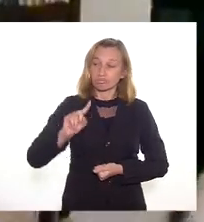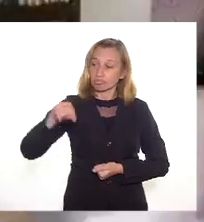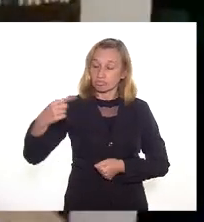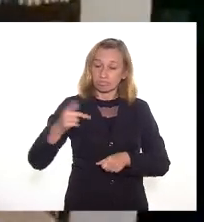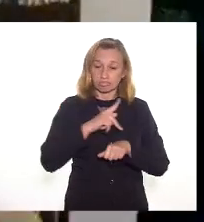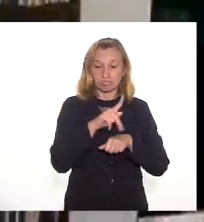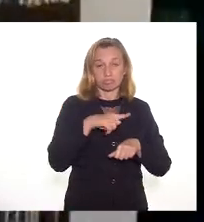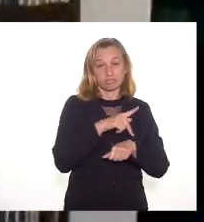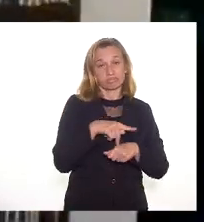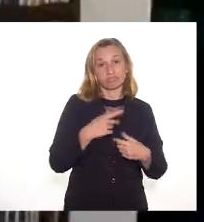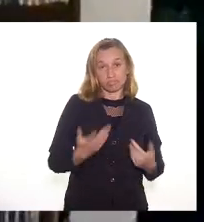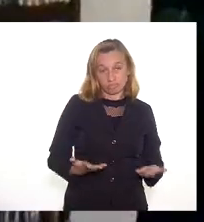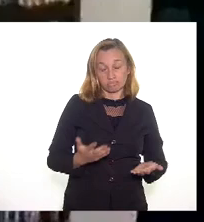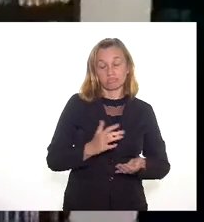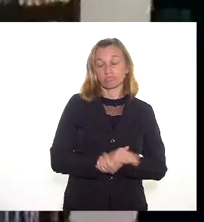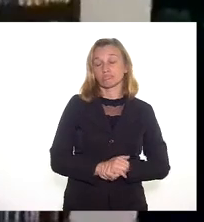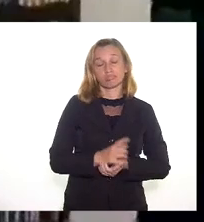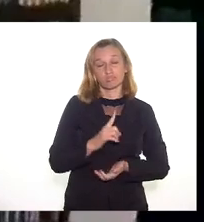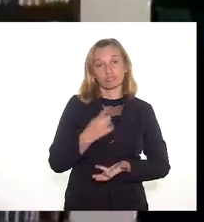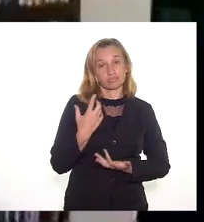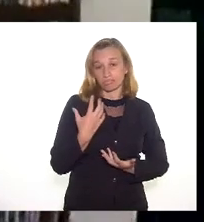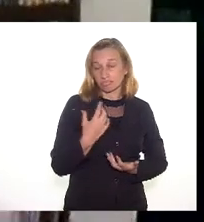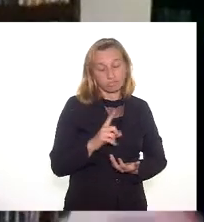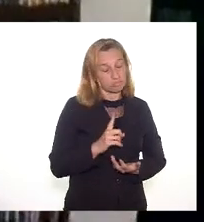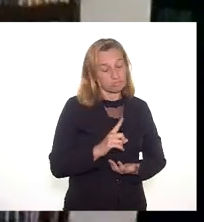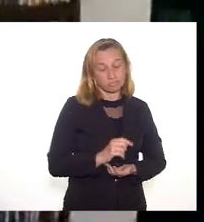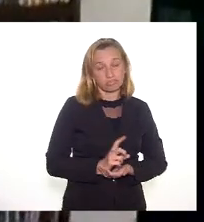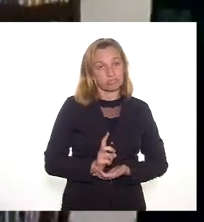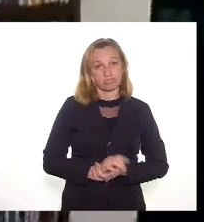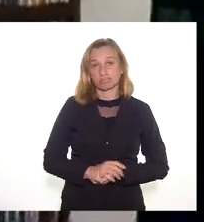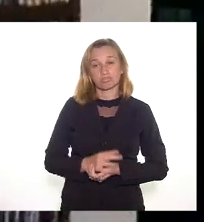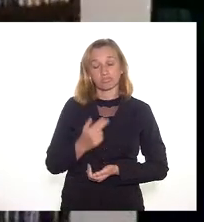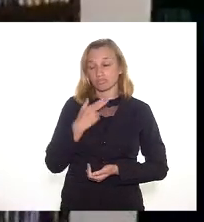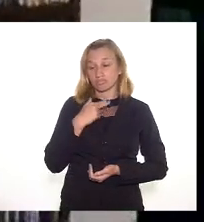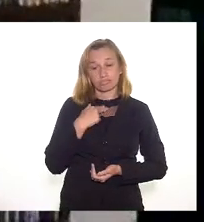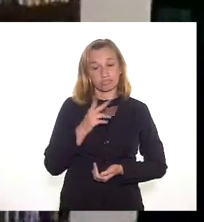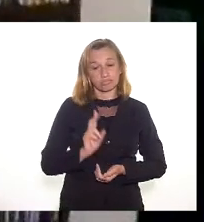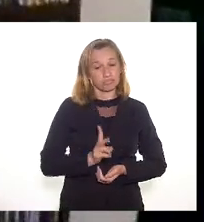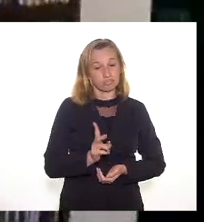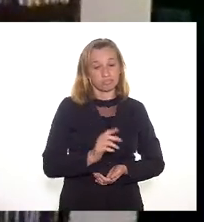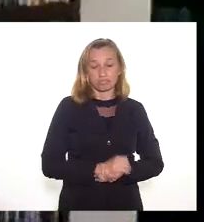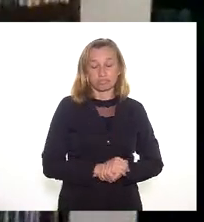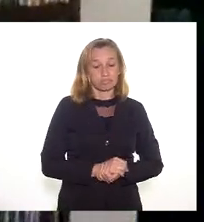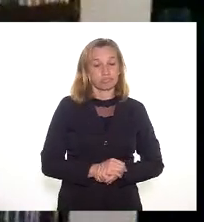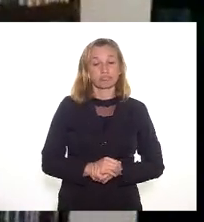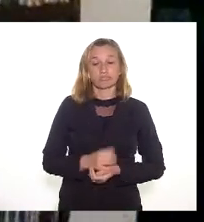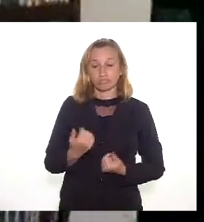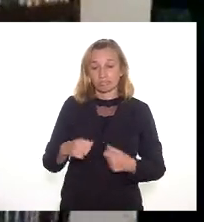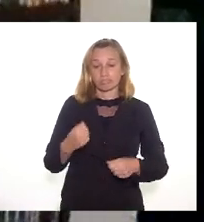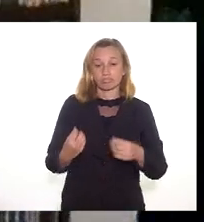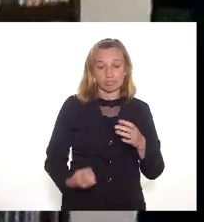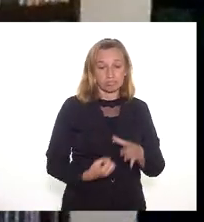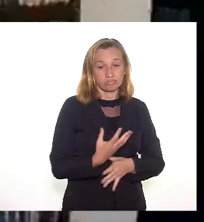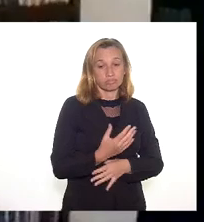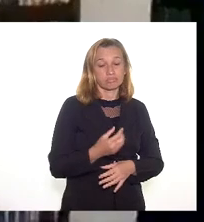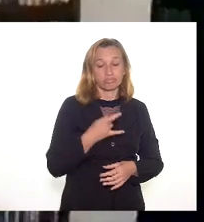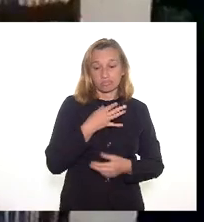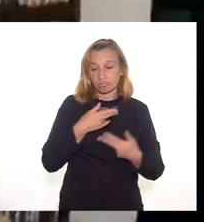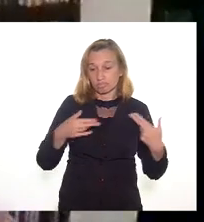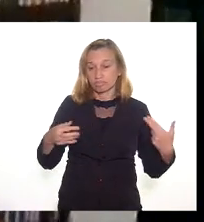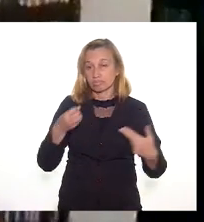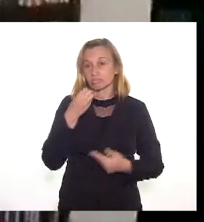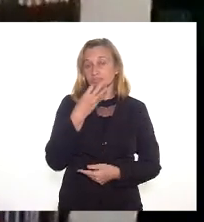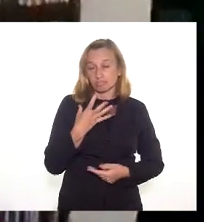não é assim que a banda toca não é assim que se poderá construir coisas positivas